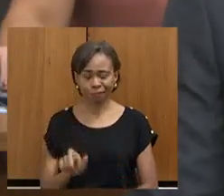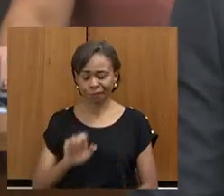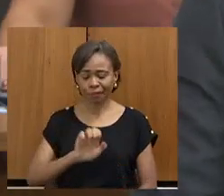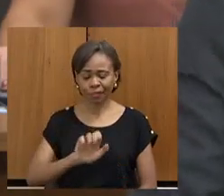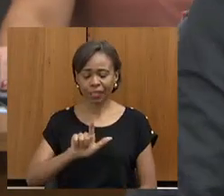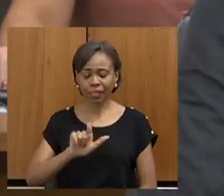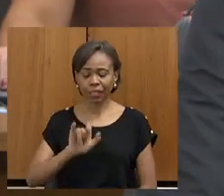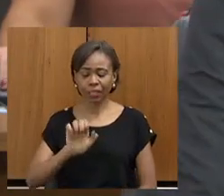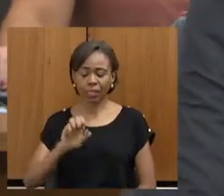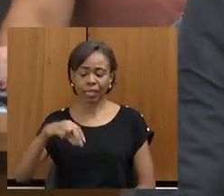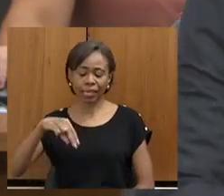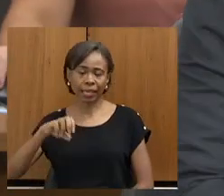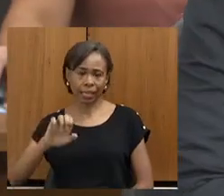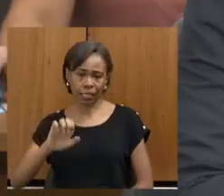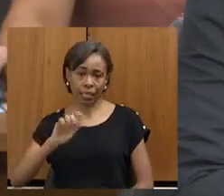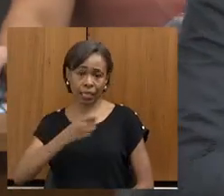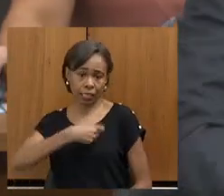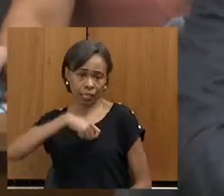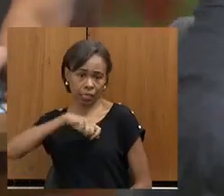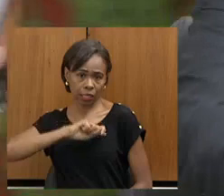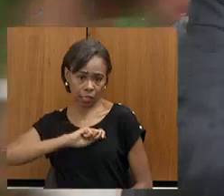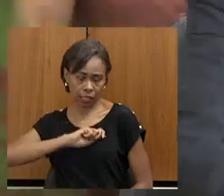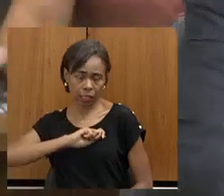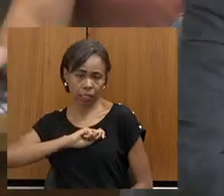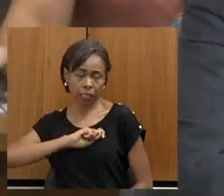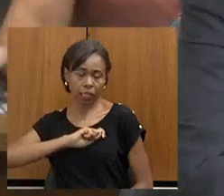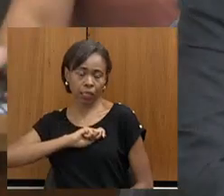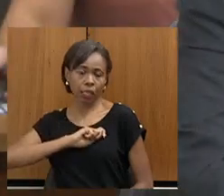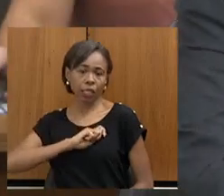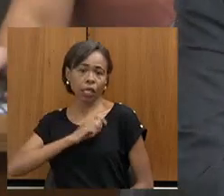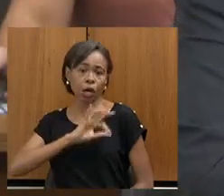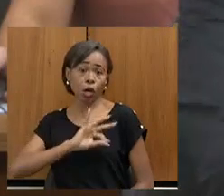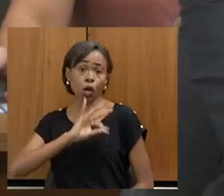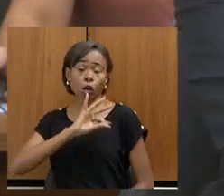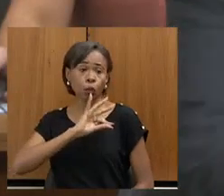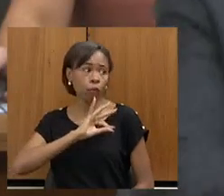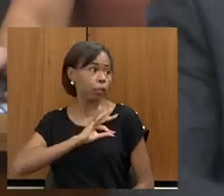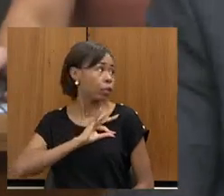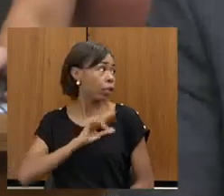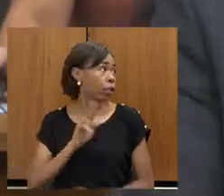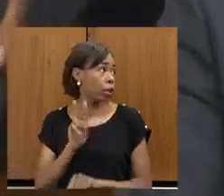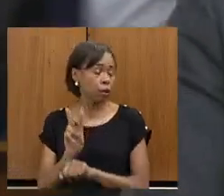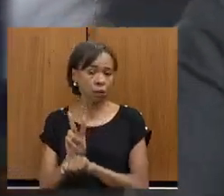delegada da Delegacia Especializada em Apuração de Atos Infracional.